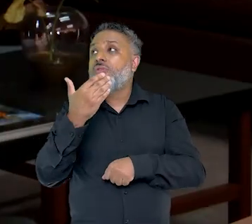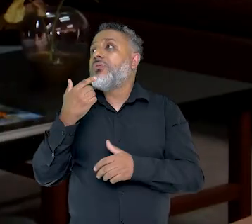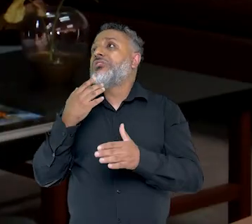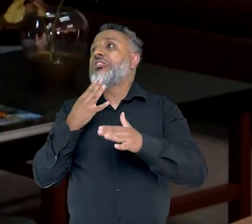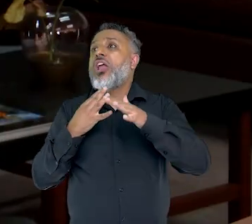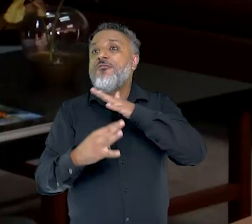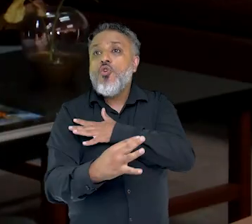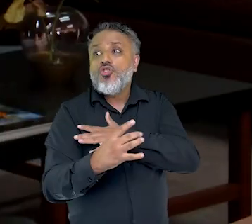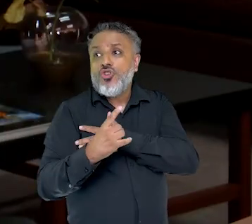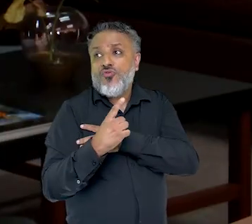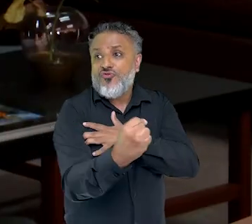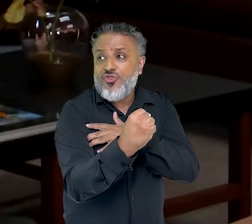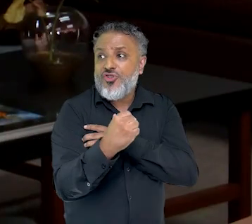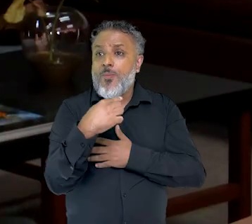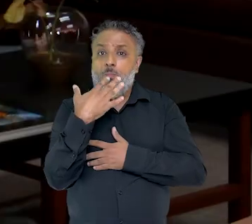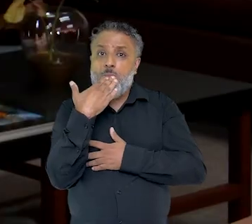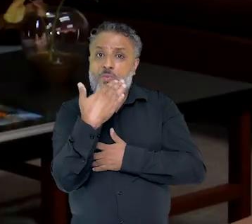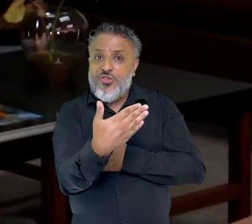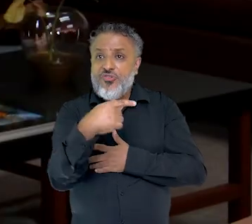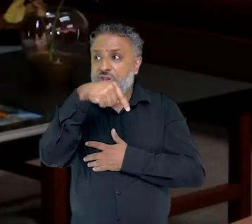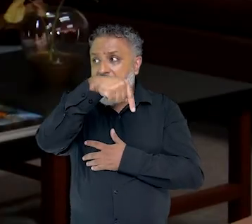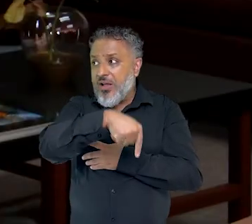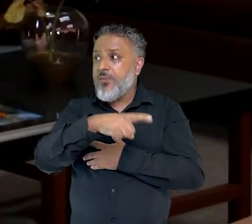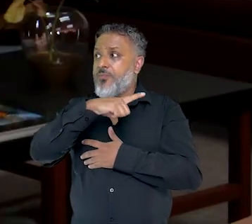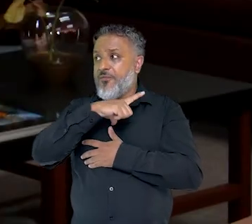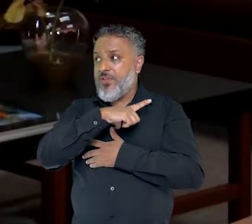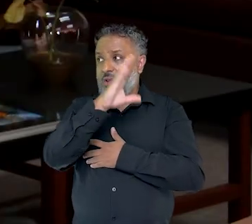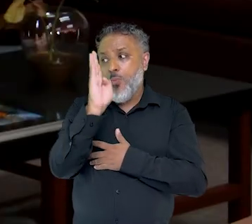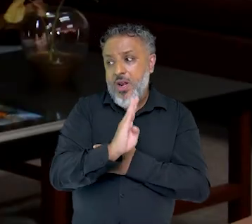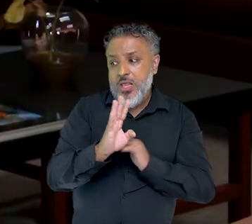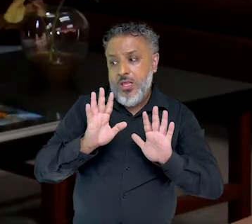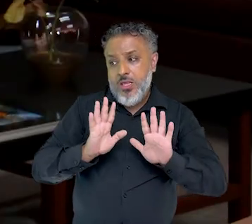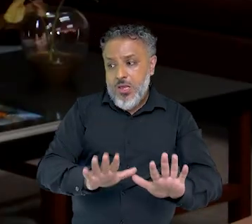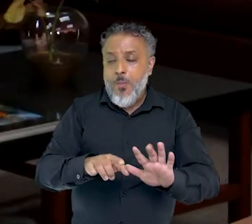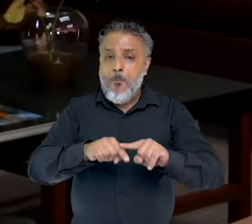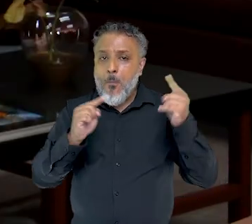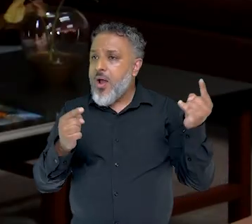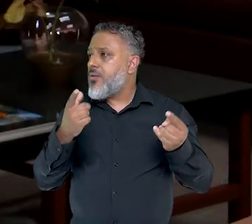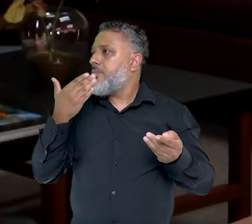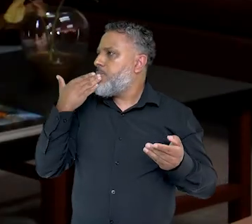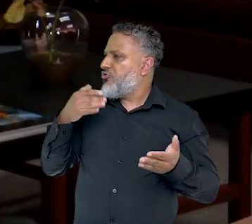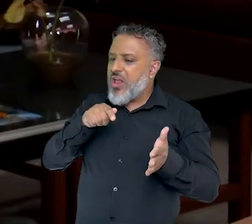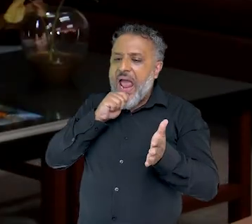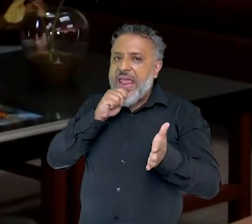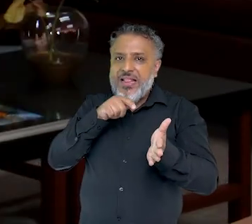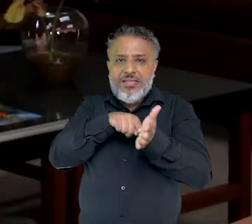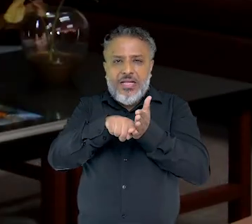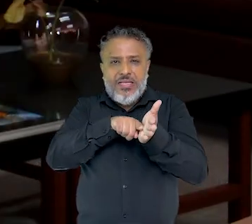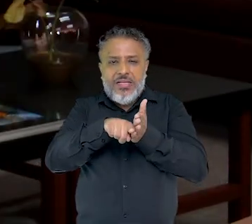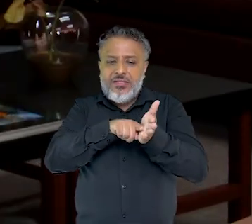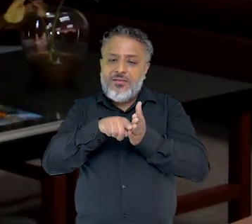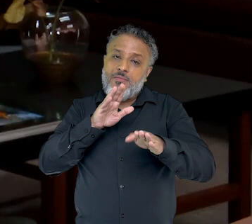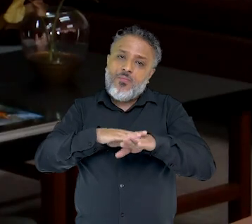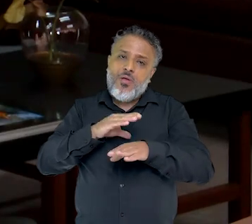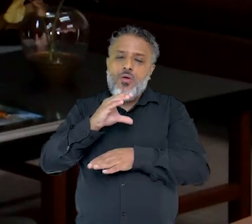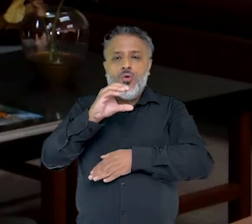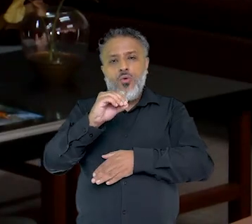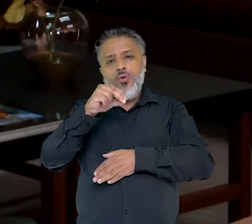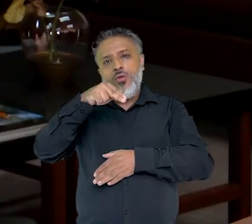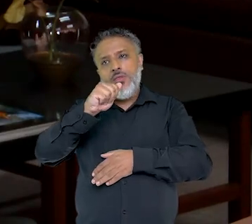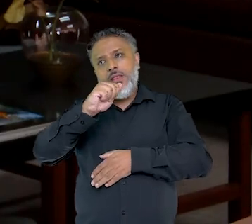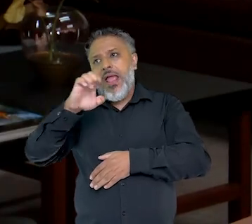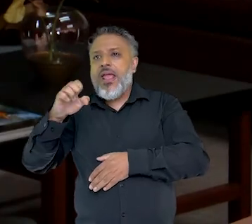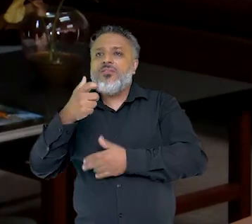que pediram reconhecimento da condição de pessoa refugiada, mas cujo pedido ainda não foi analisado pelo CONARE, porque há